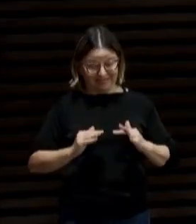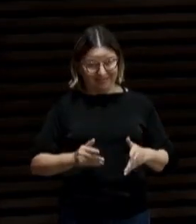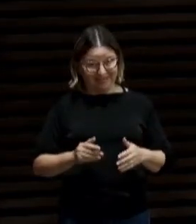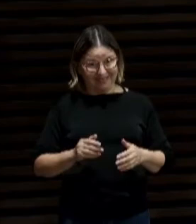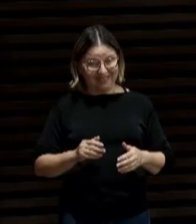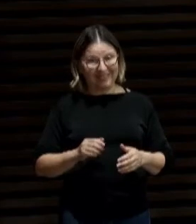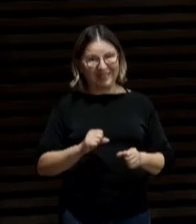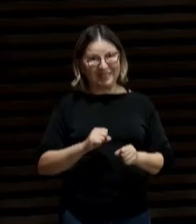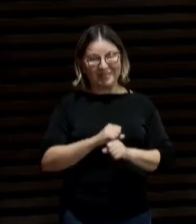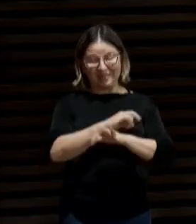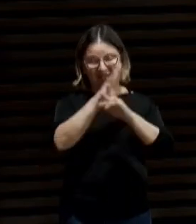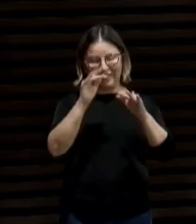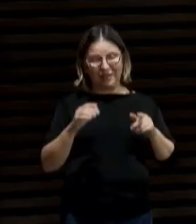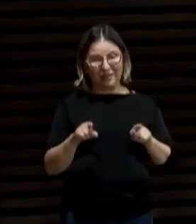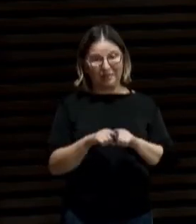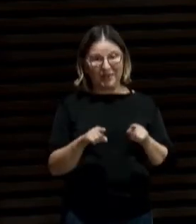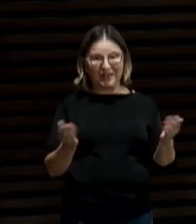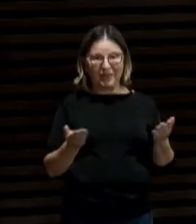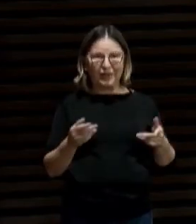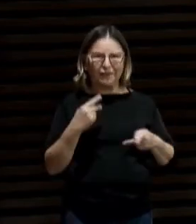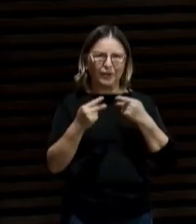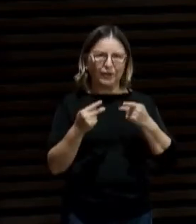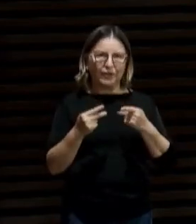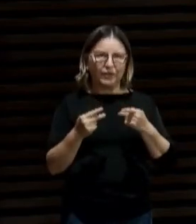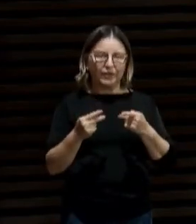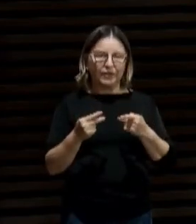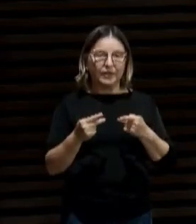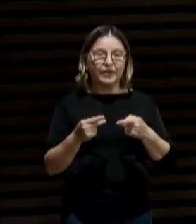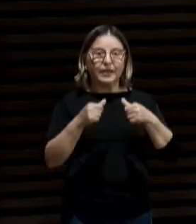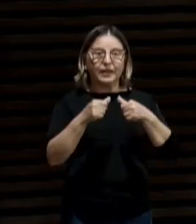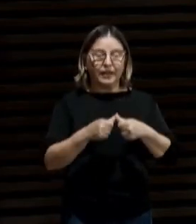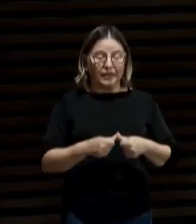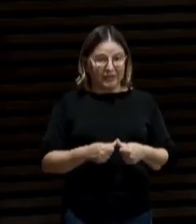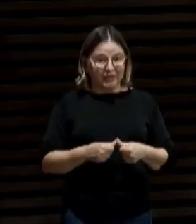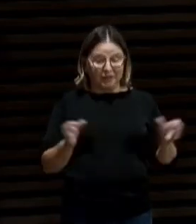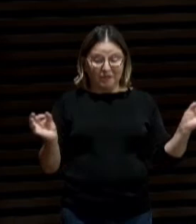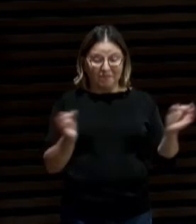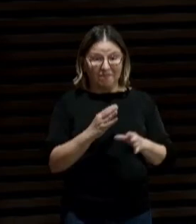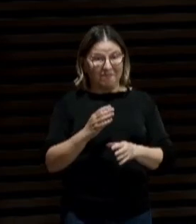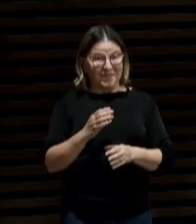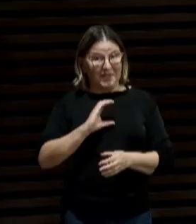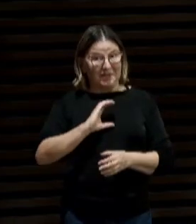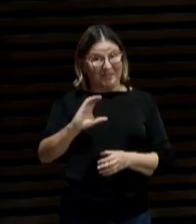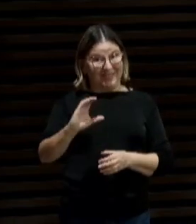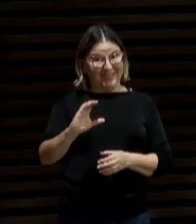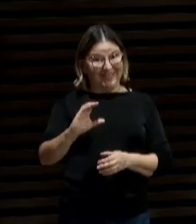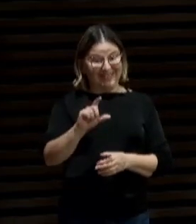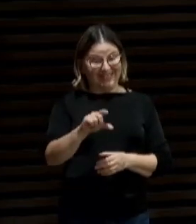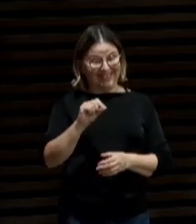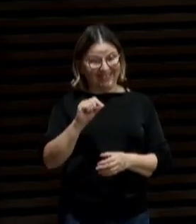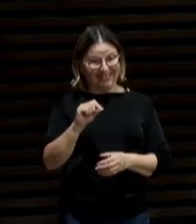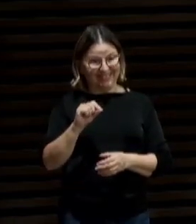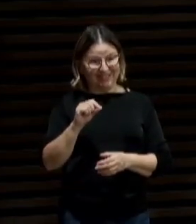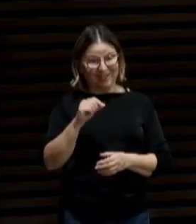nus. Agora ele diz assim, estamos em plena confiança, preferindo deixar o corpo e habitar com o Senhor. Então